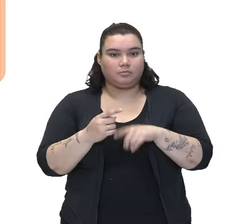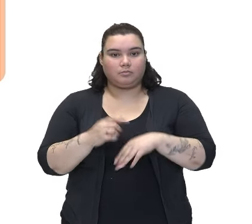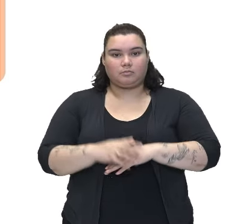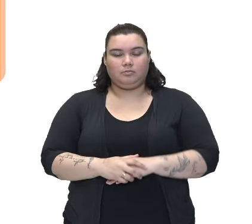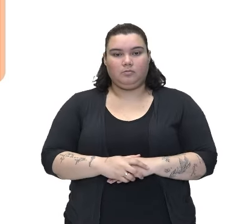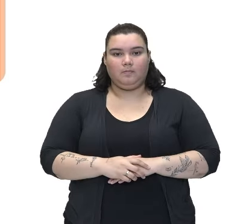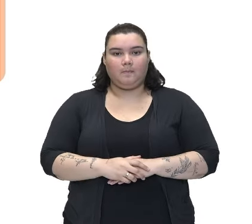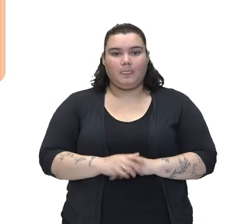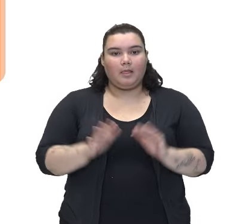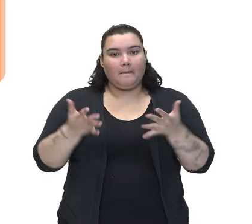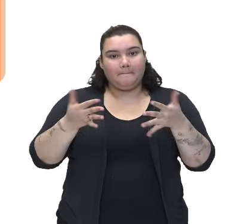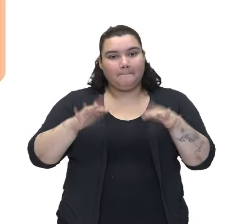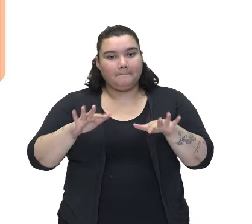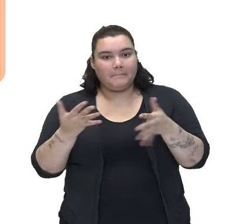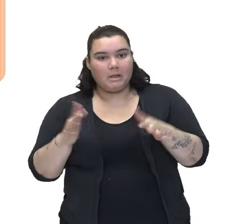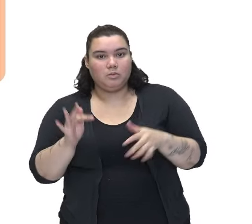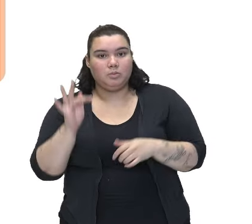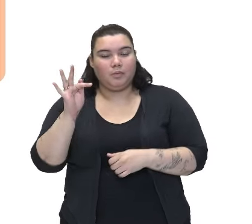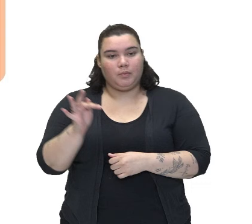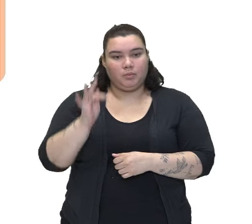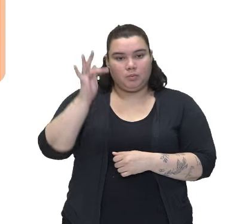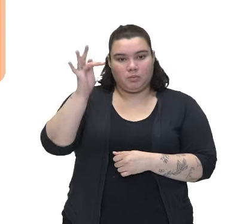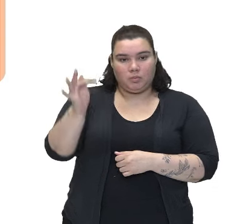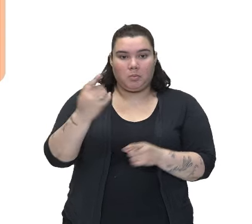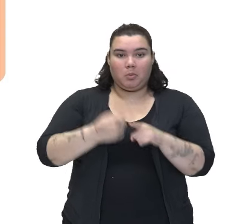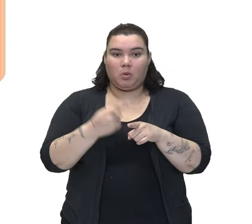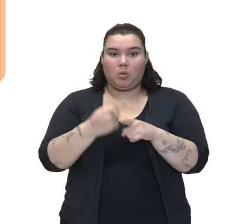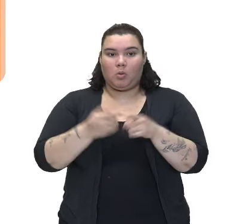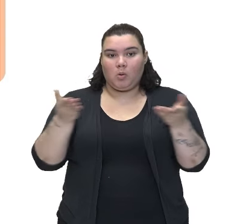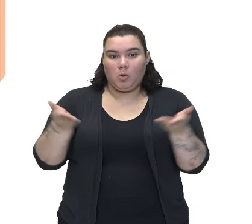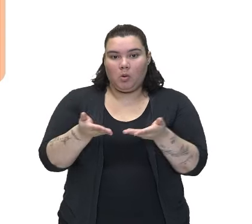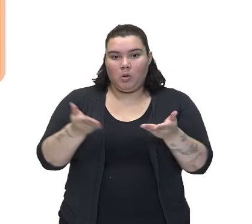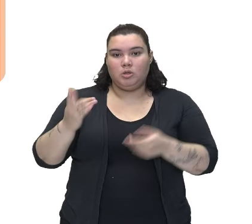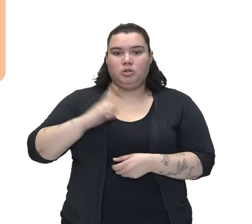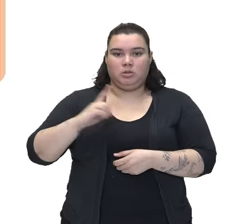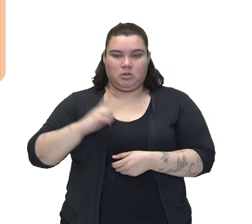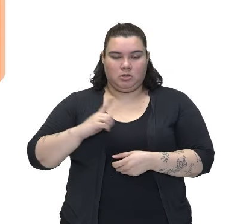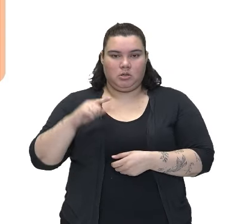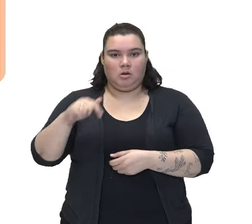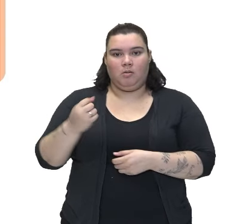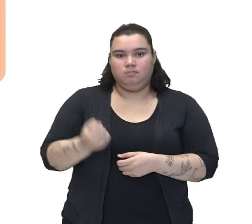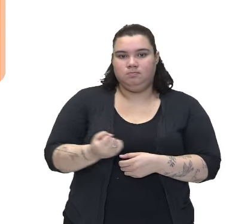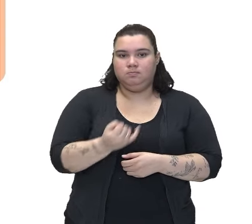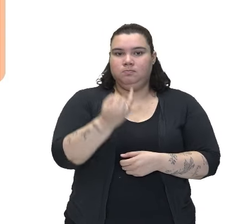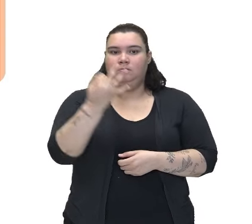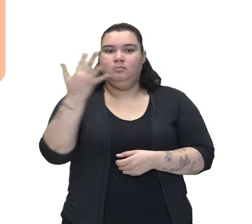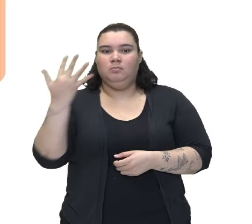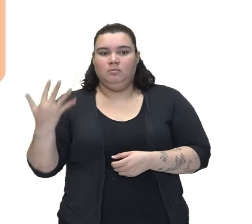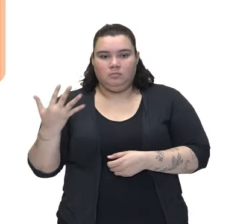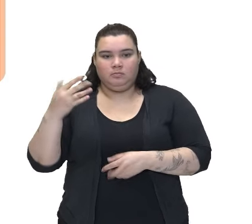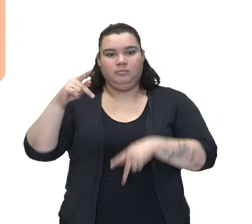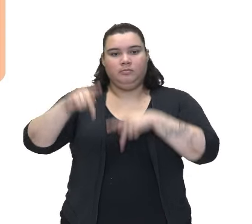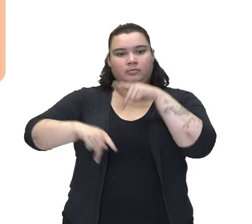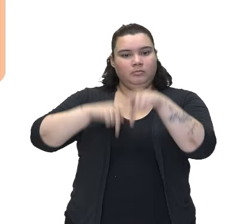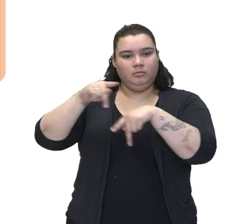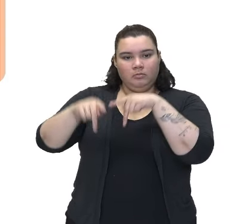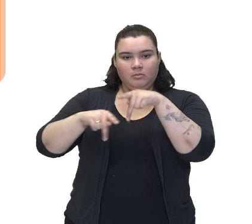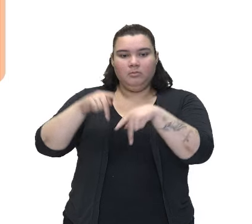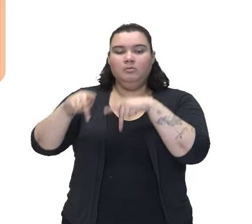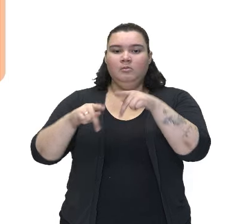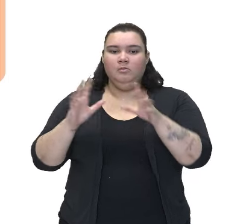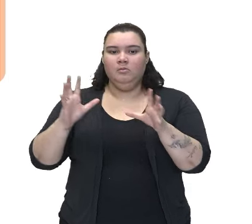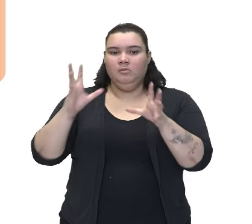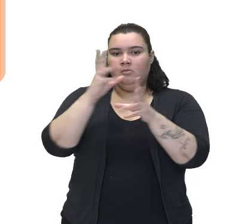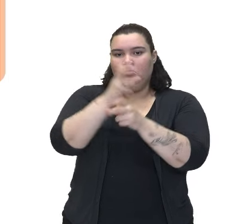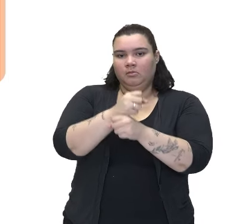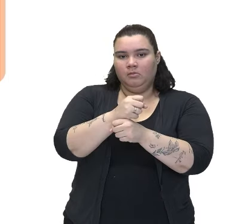uma estimativa que se tem o futuro, porque atualmente existe essa grande quantidade aí de população, ok?